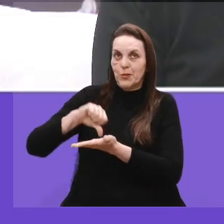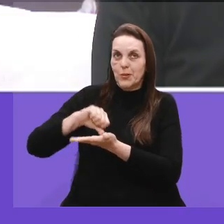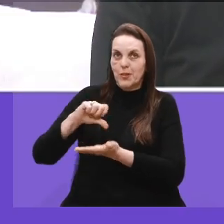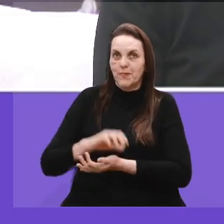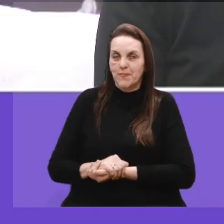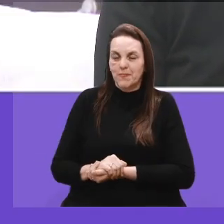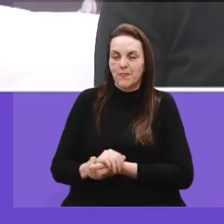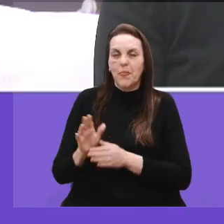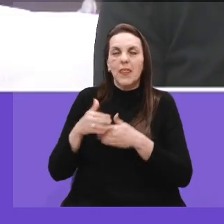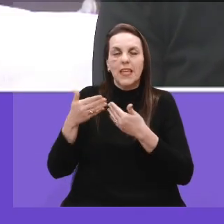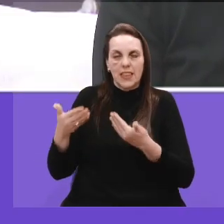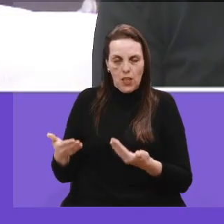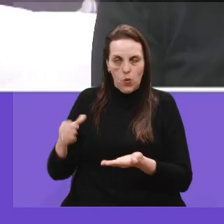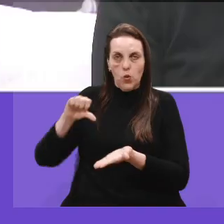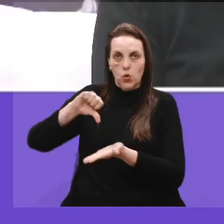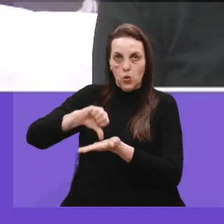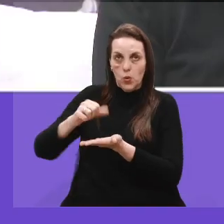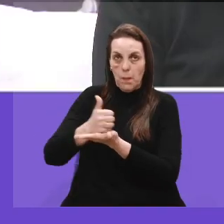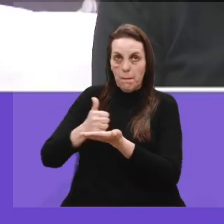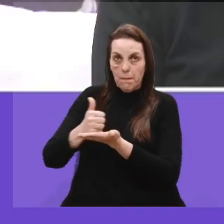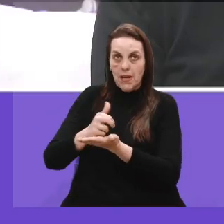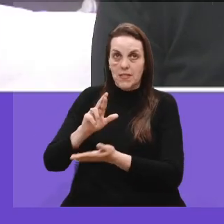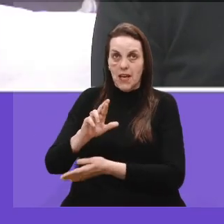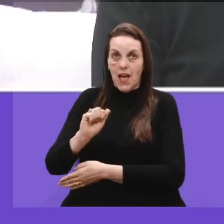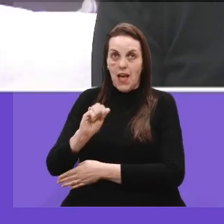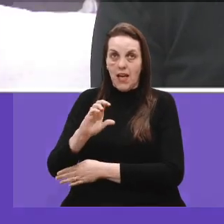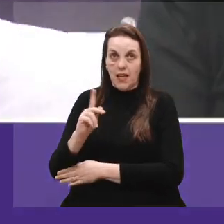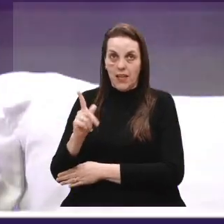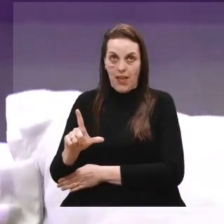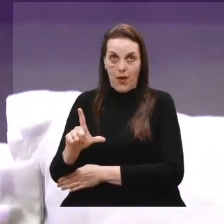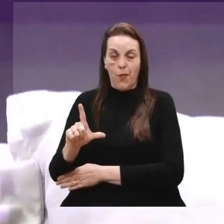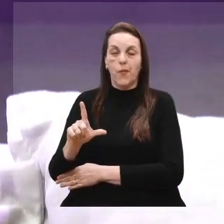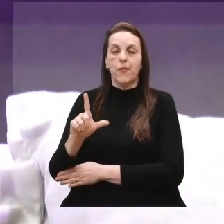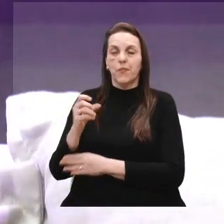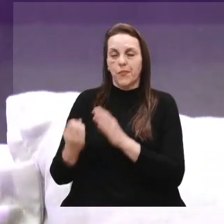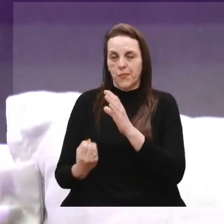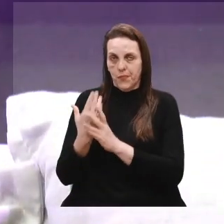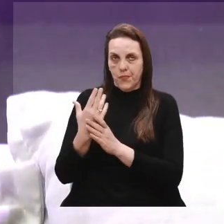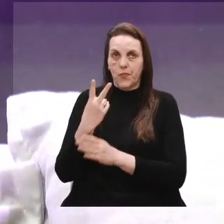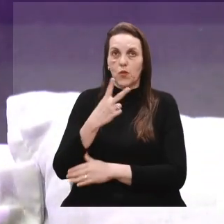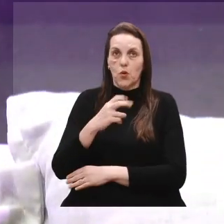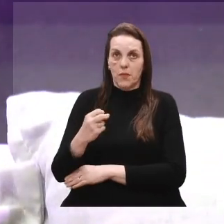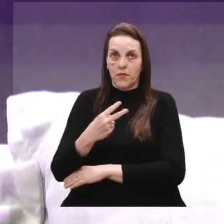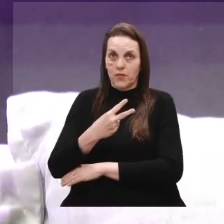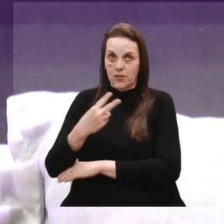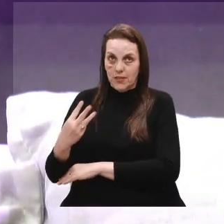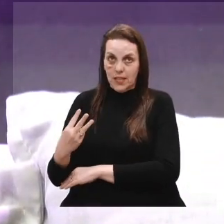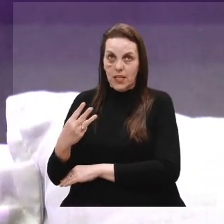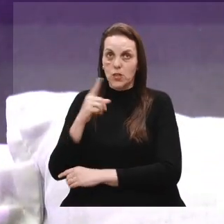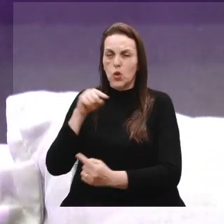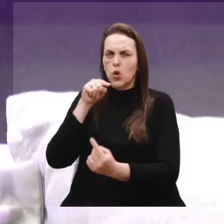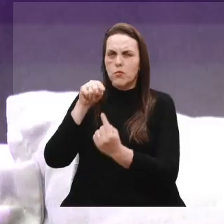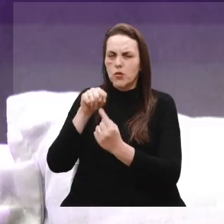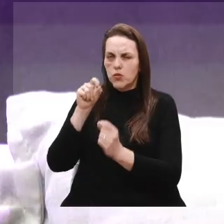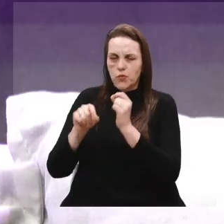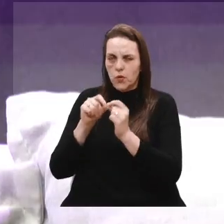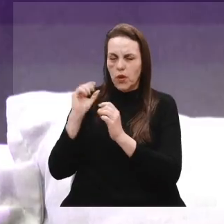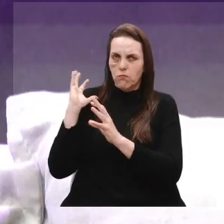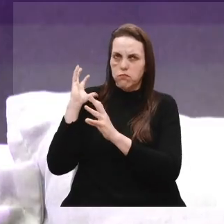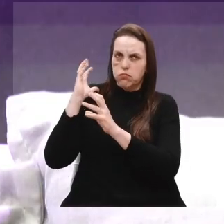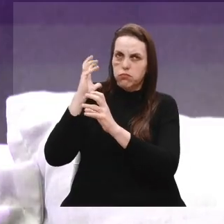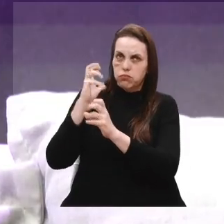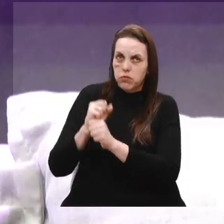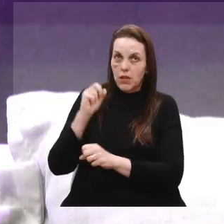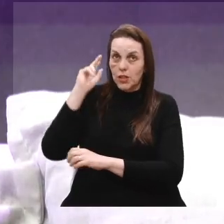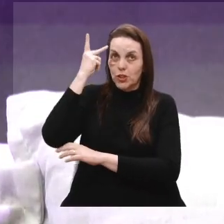núcleo. Então, o Núcleo de Base Raquel Graziotin, ele foi fundado em 2023 e ele tem por objetivo